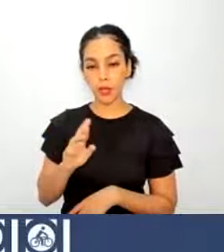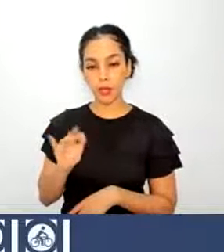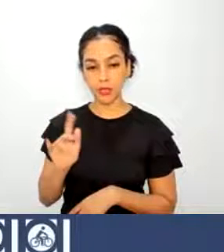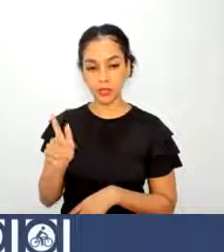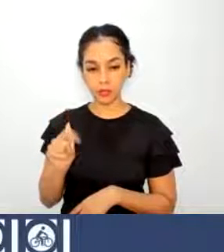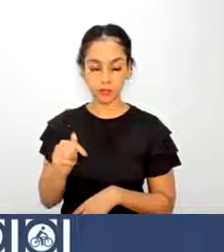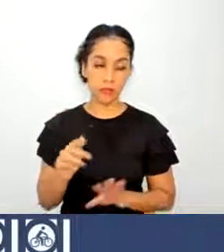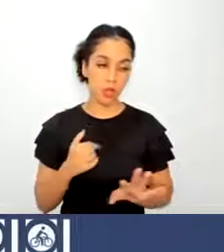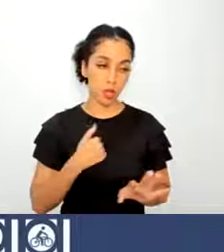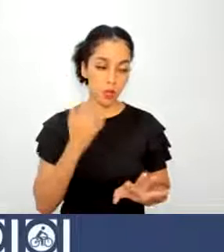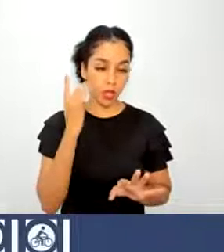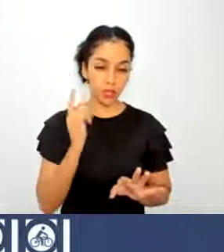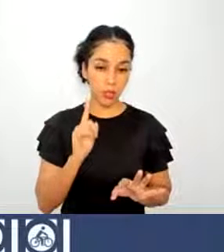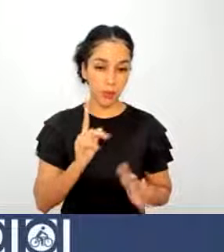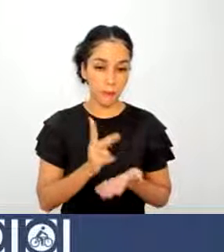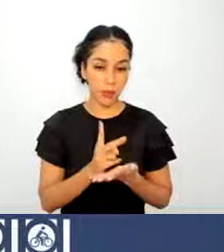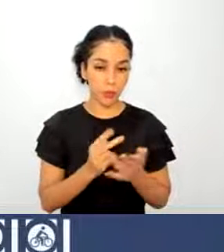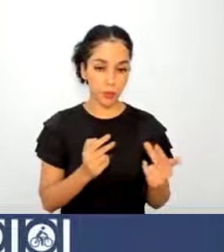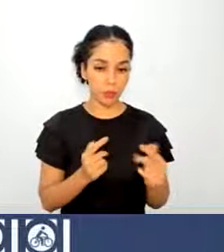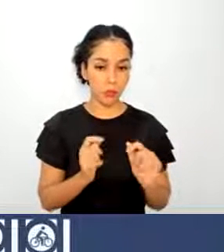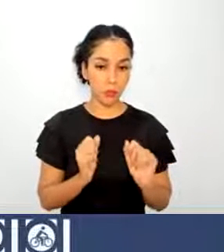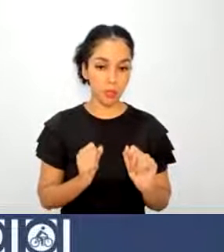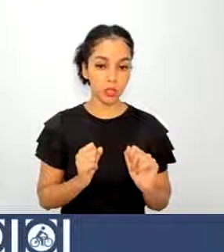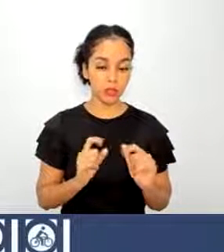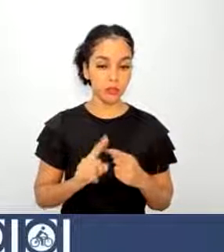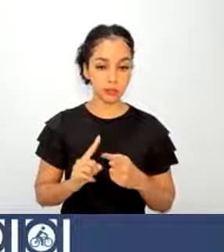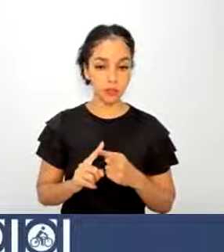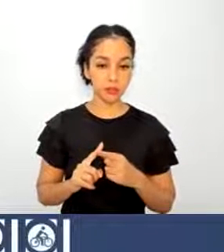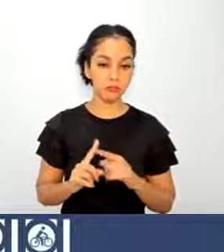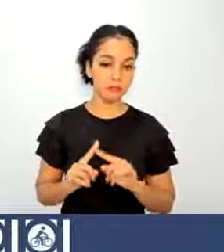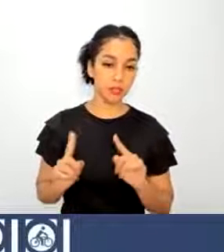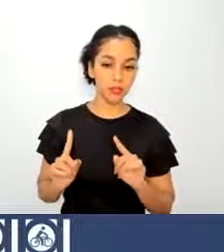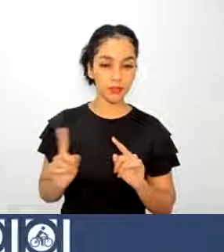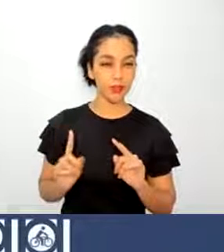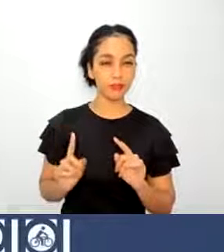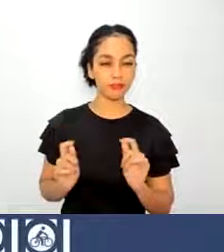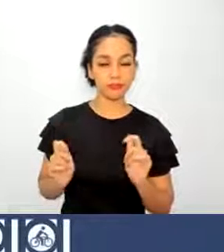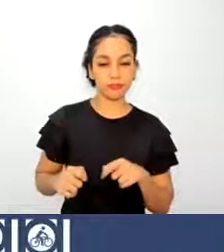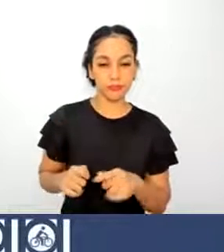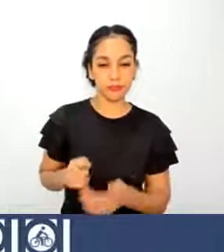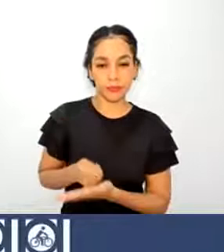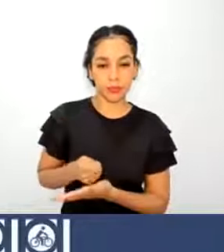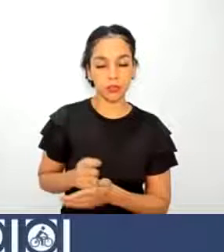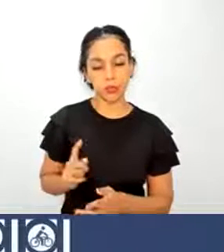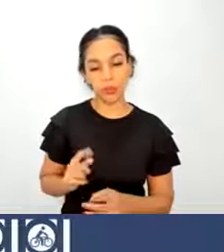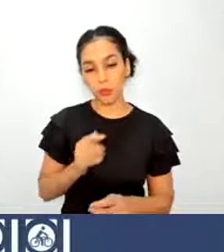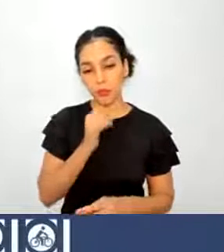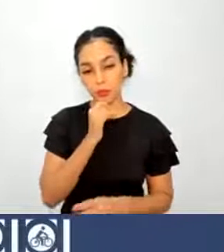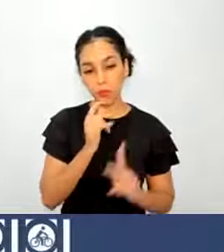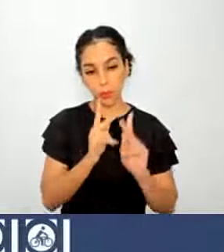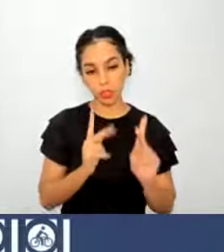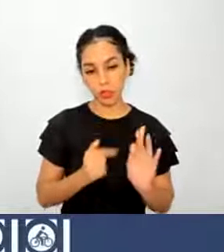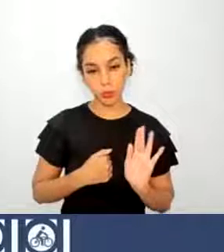Eu acho que o urbanismo tático pode ser de guerrilha também, mas não necessariamente. Por exemplo, esses projetos que eu mostrei não são. Não são.